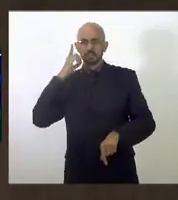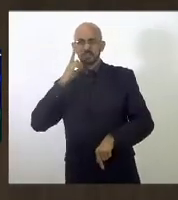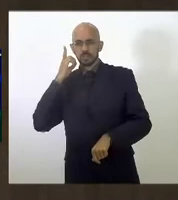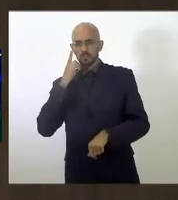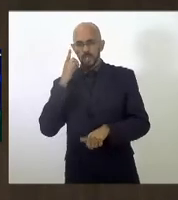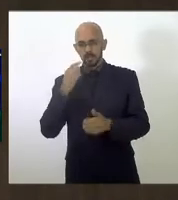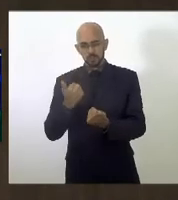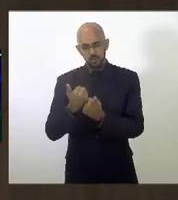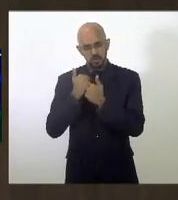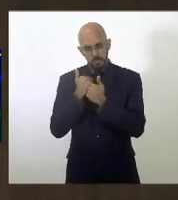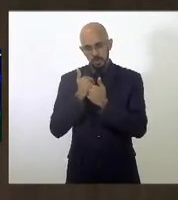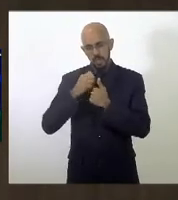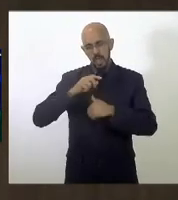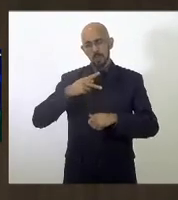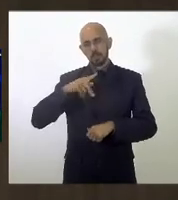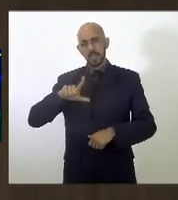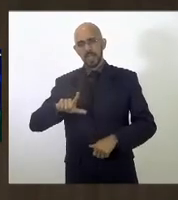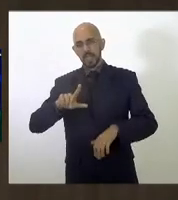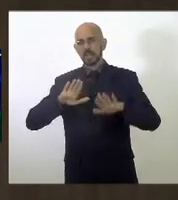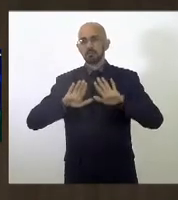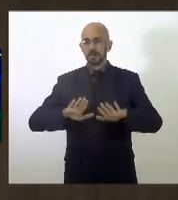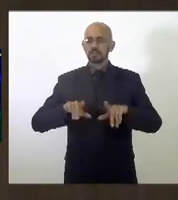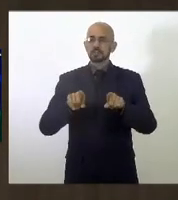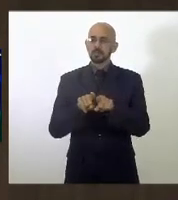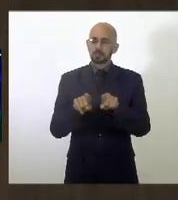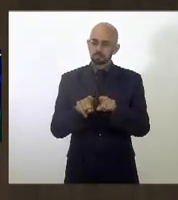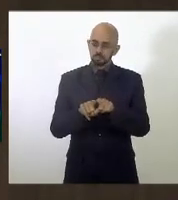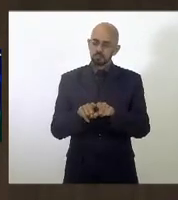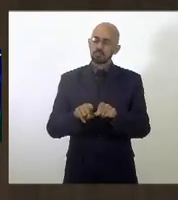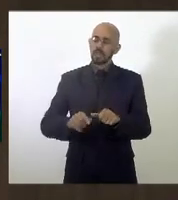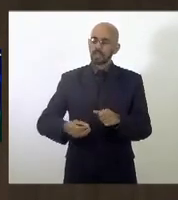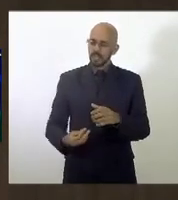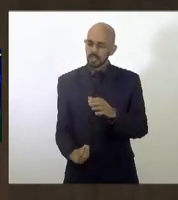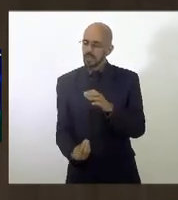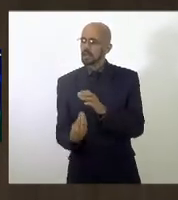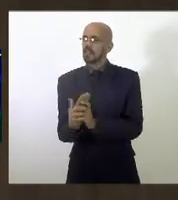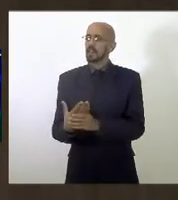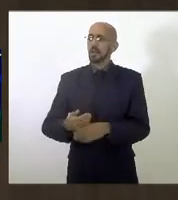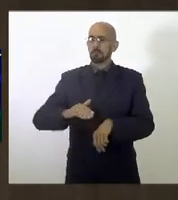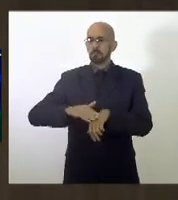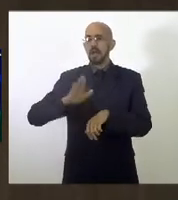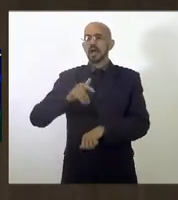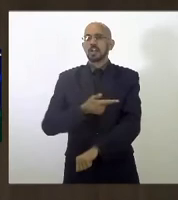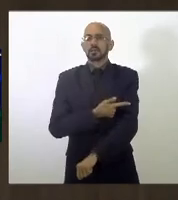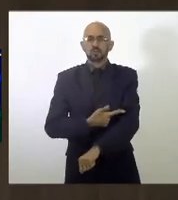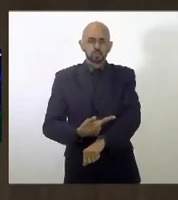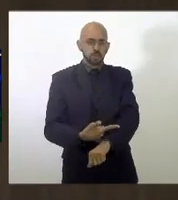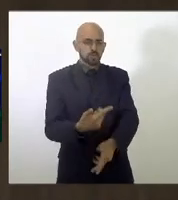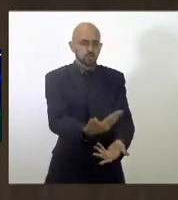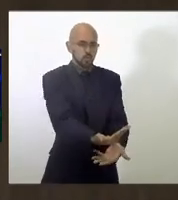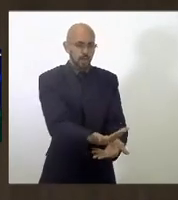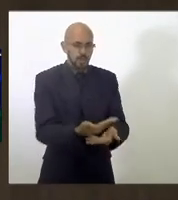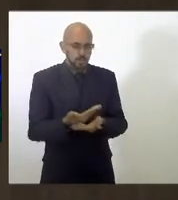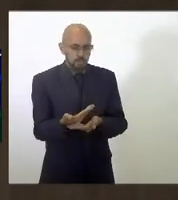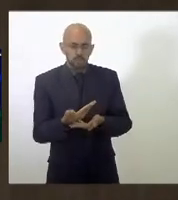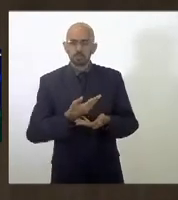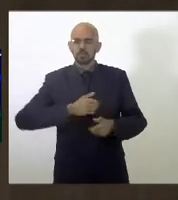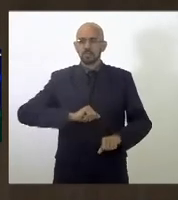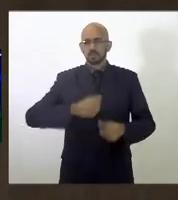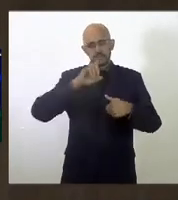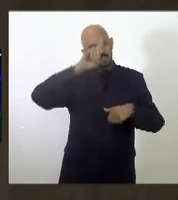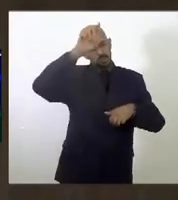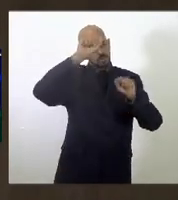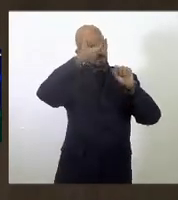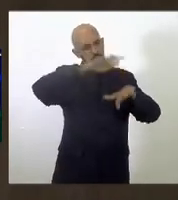e também trazer mais humanização na área da saúde no estado do Rio de Janeiro. Desde já, obrigado e Deus abençoe a